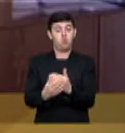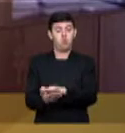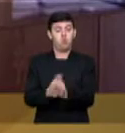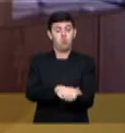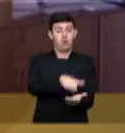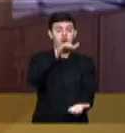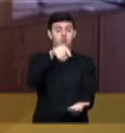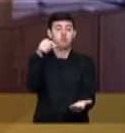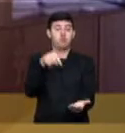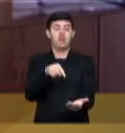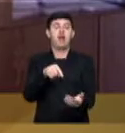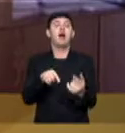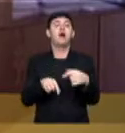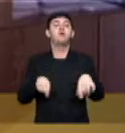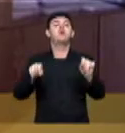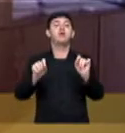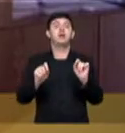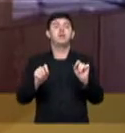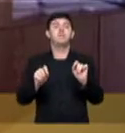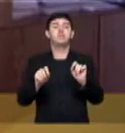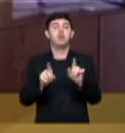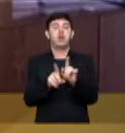alterada pela Lei